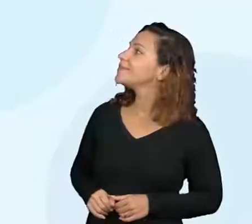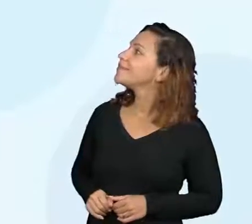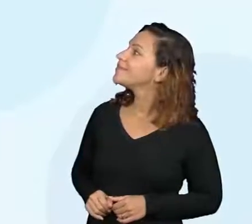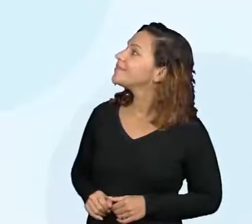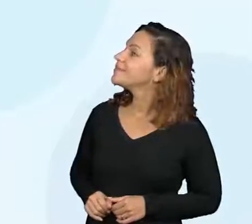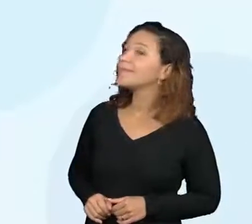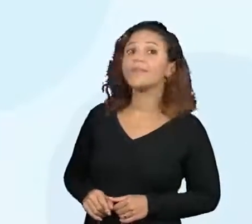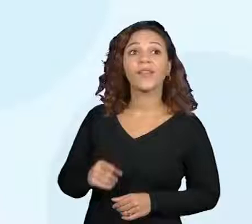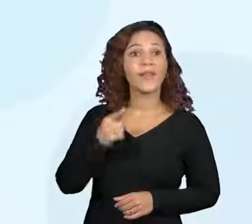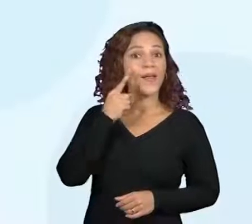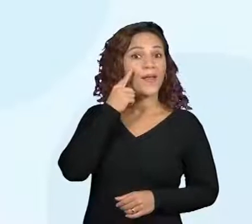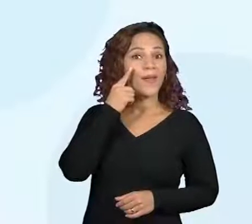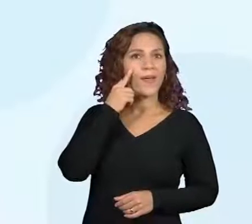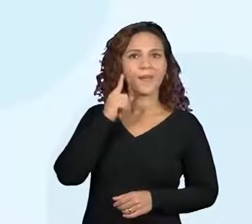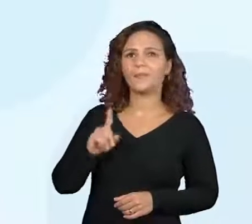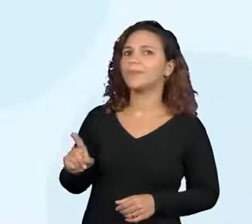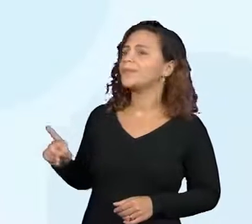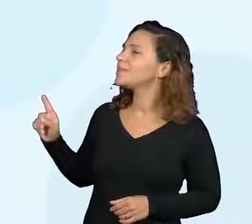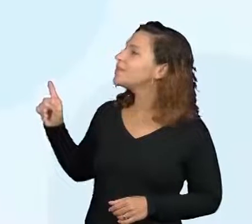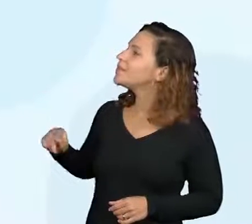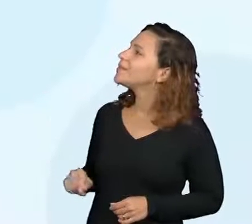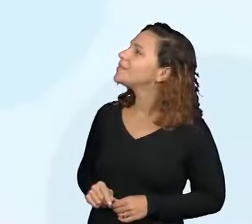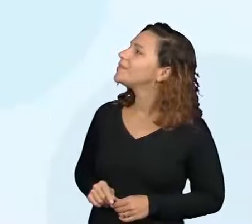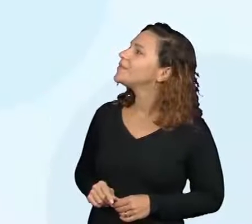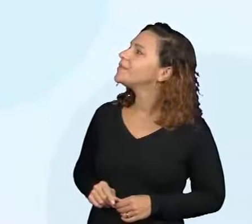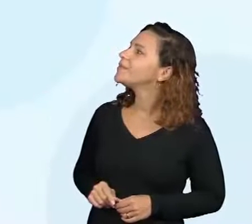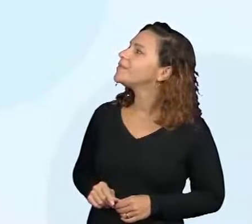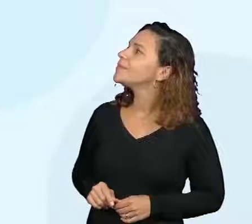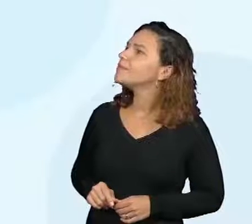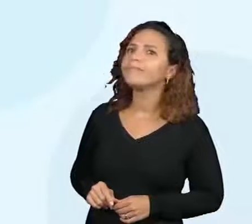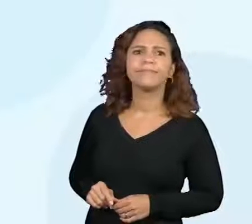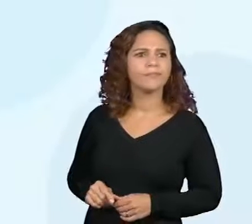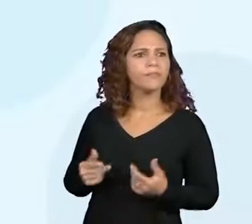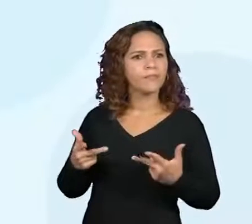Olha só. Primeiramente, a gente tem alguns